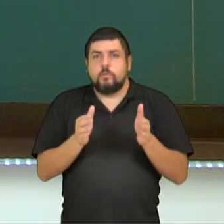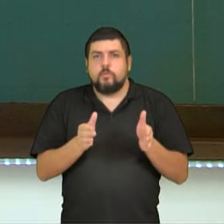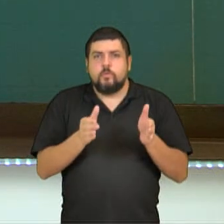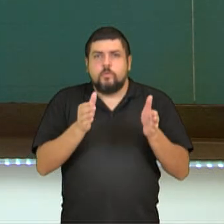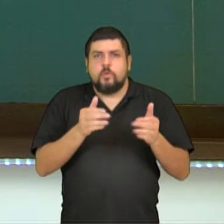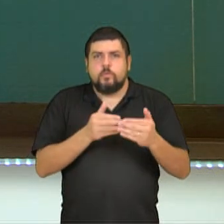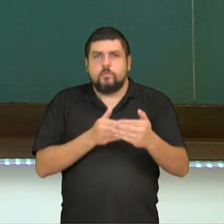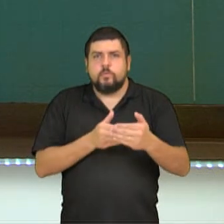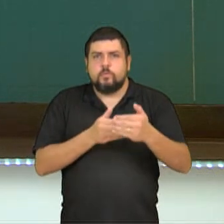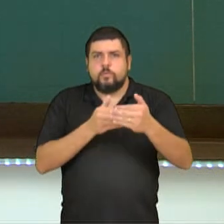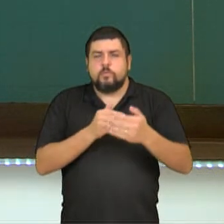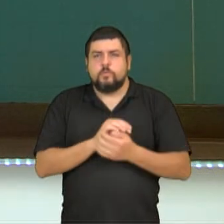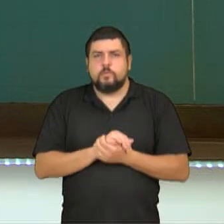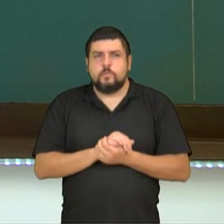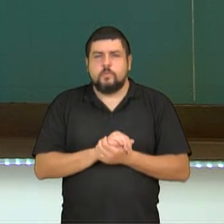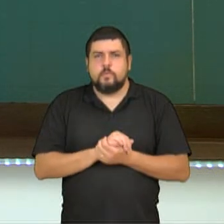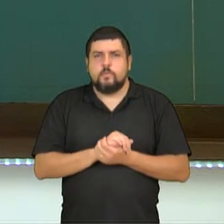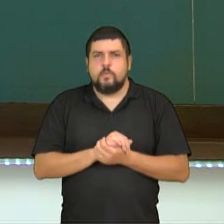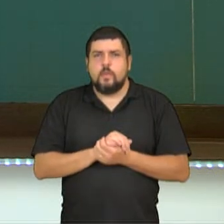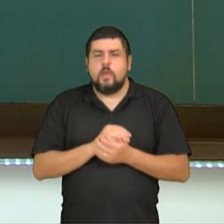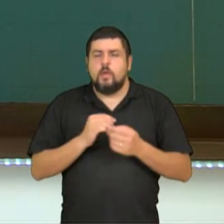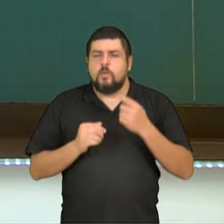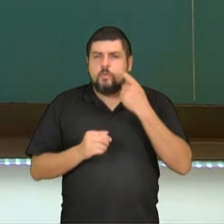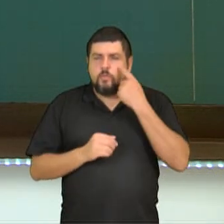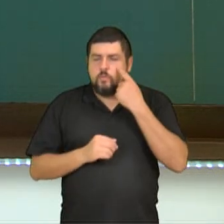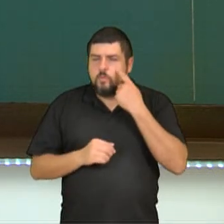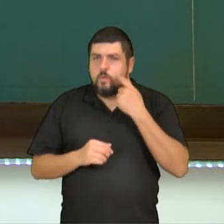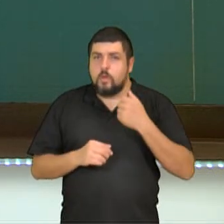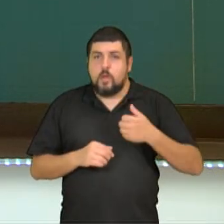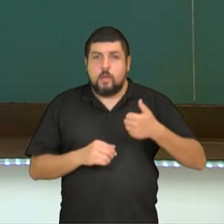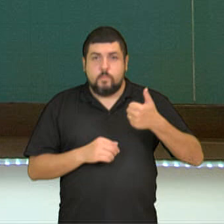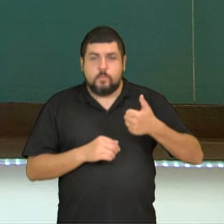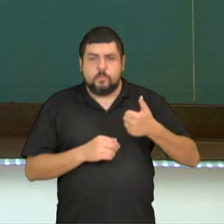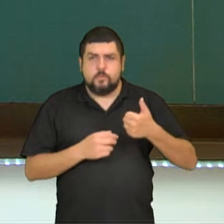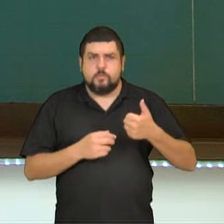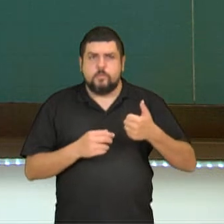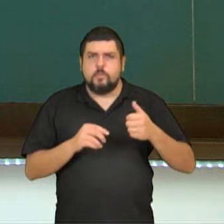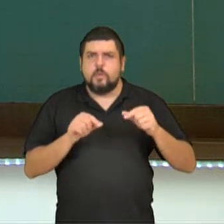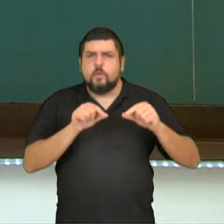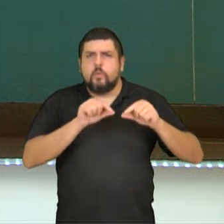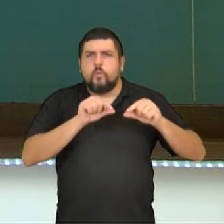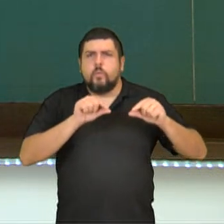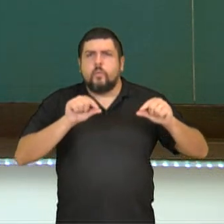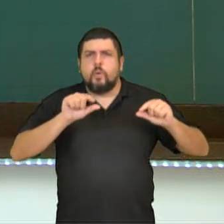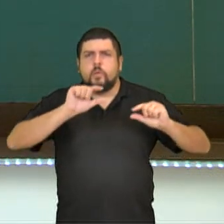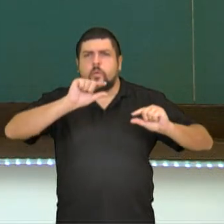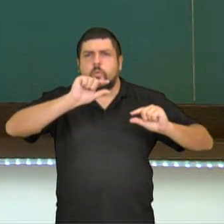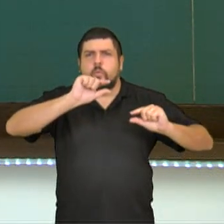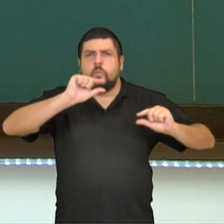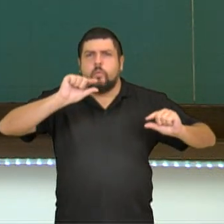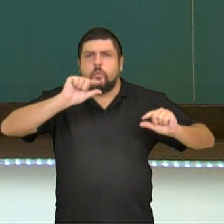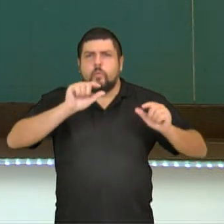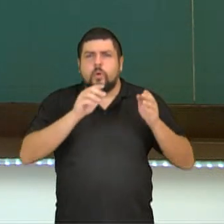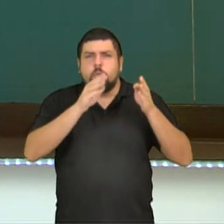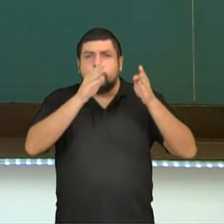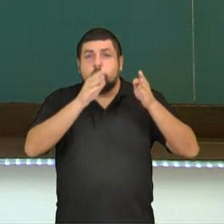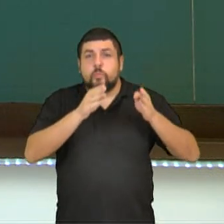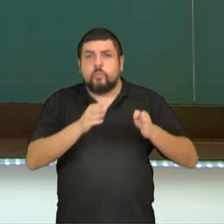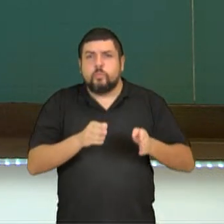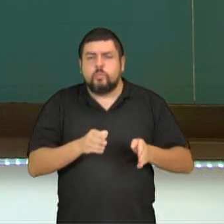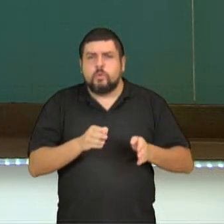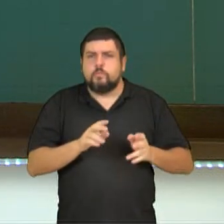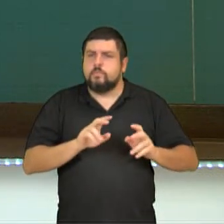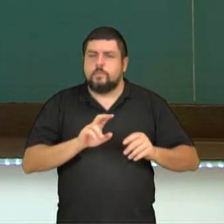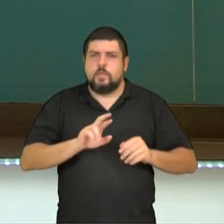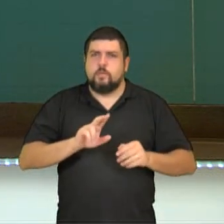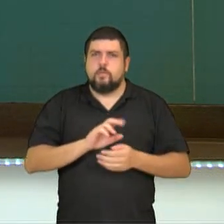pode ser cubo porque, ó, esse lado aqui, ó, essa aresta aqui tá mais comprida, certo? Do que esses pedacinhos. E aqui tá me dando a ideia